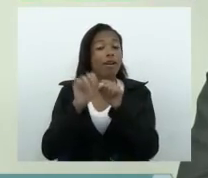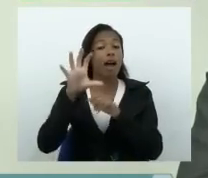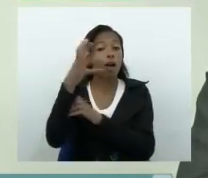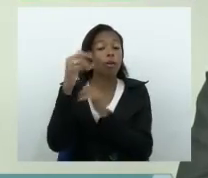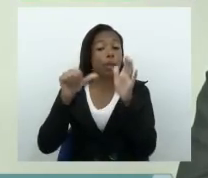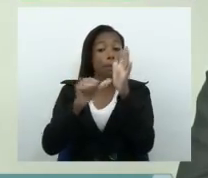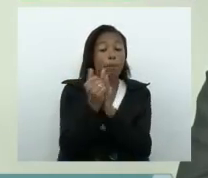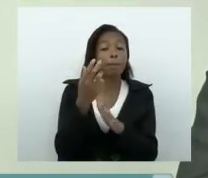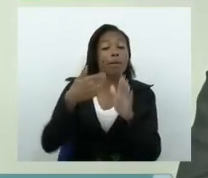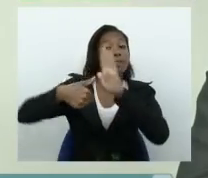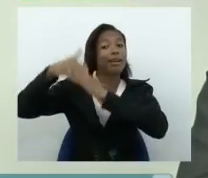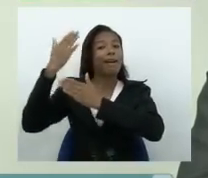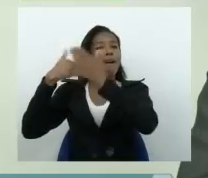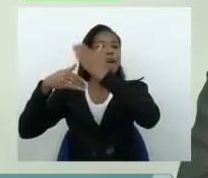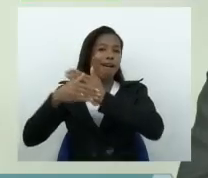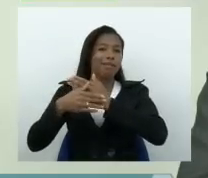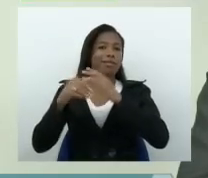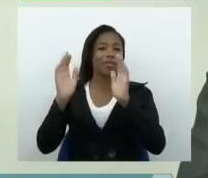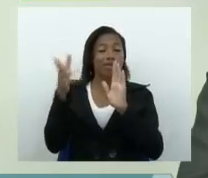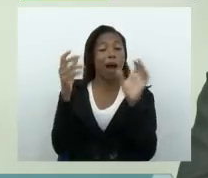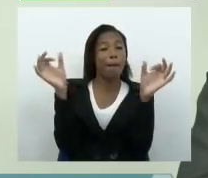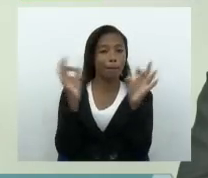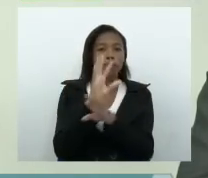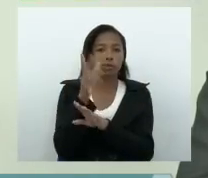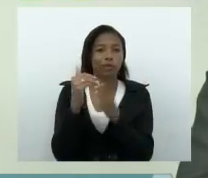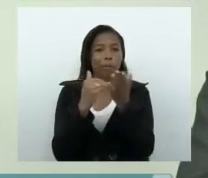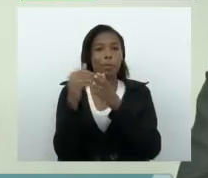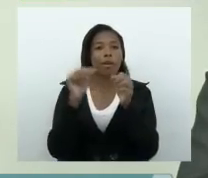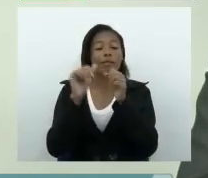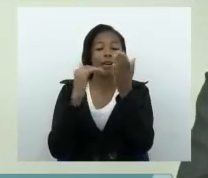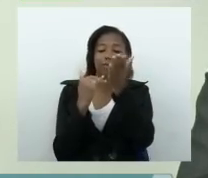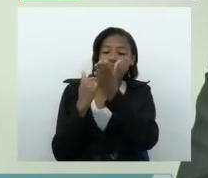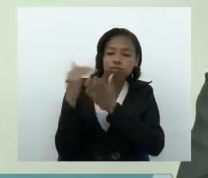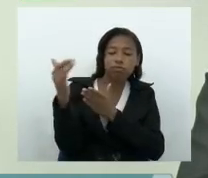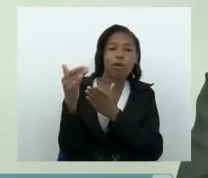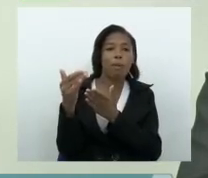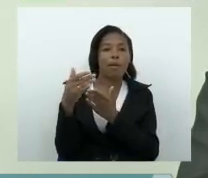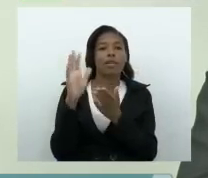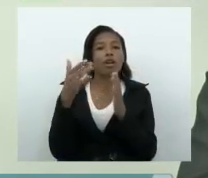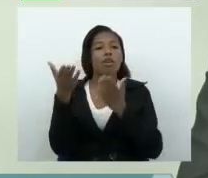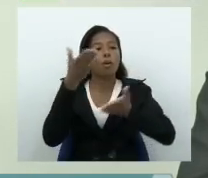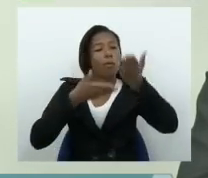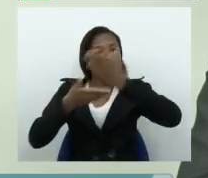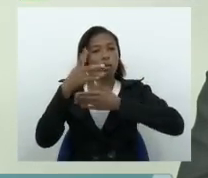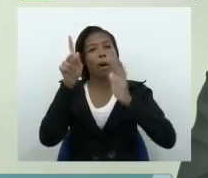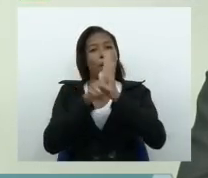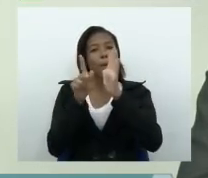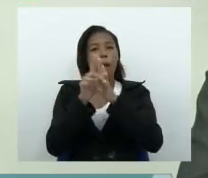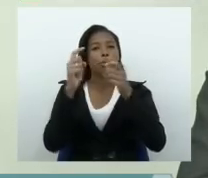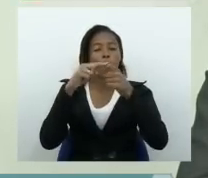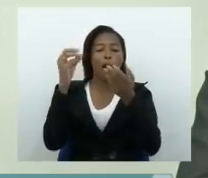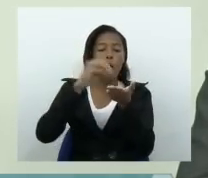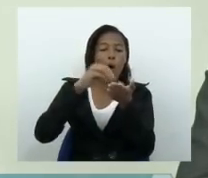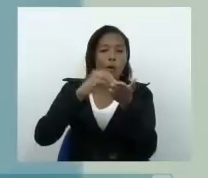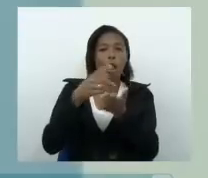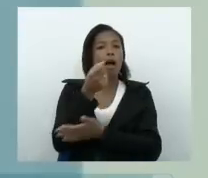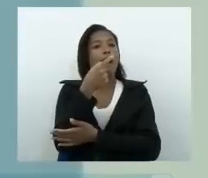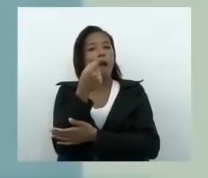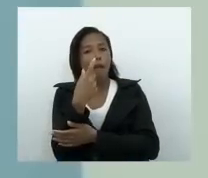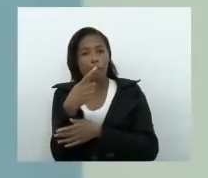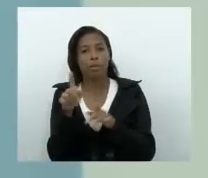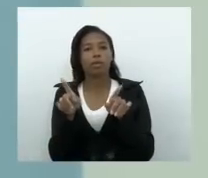fazer funcionar o que tem, sobretudo na saúde, é fazer funcionar o atendimento primário, é colocar remédio nas